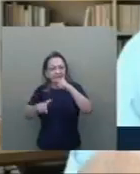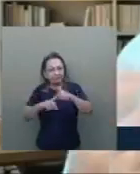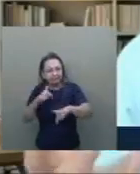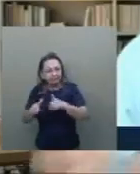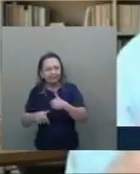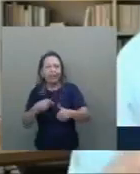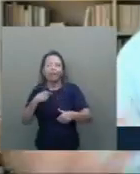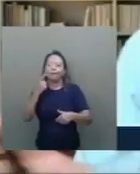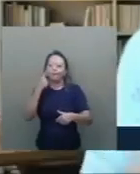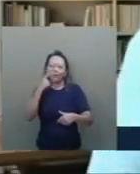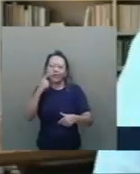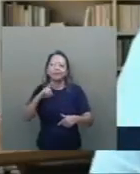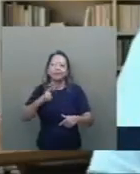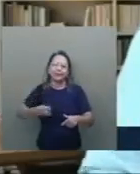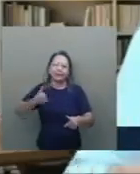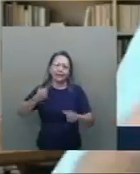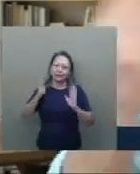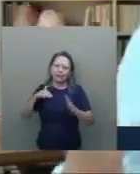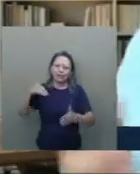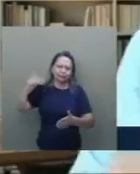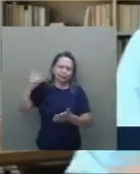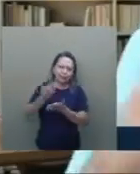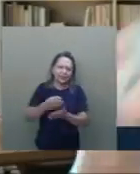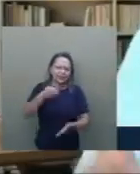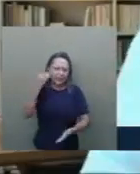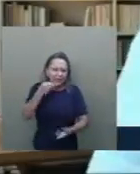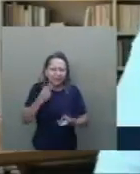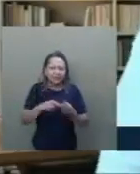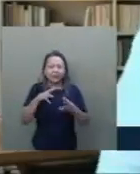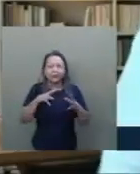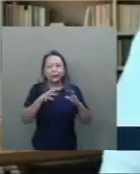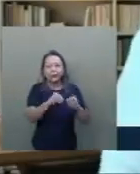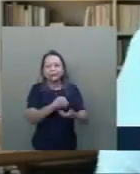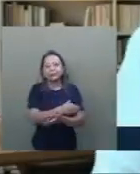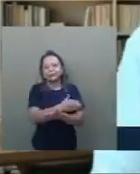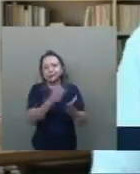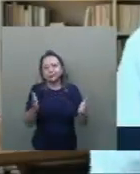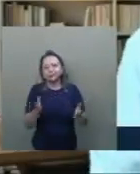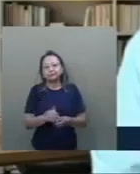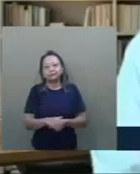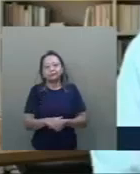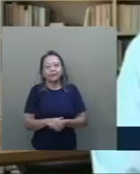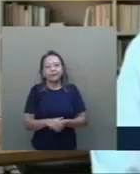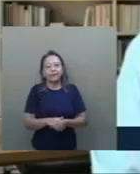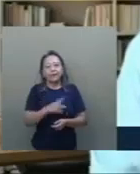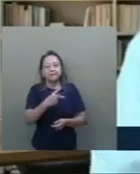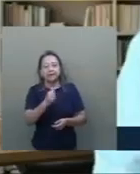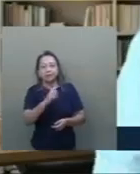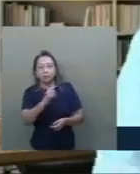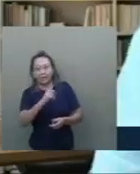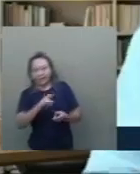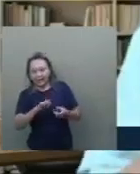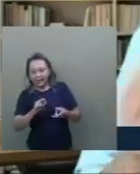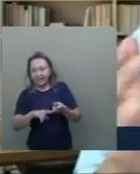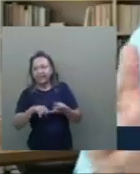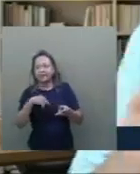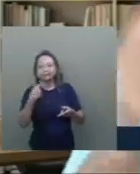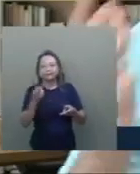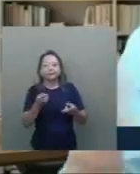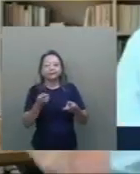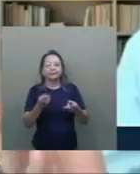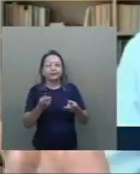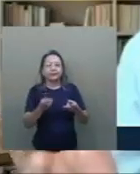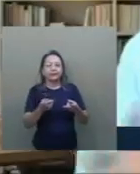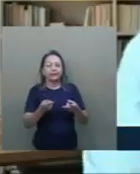e convivi pela minha idade, de Getúlio, de Jango, de Brizola, de Pasqualini, de